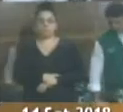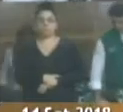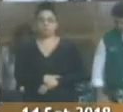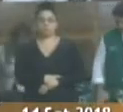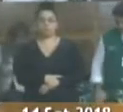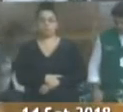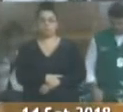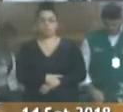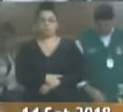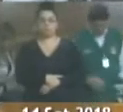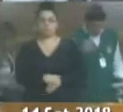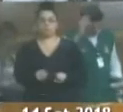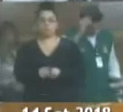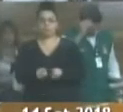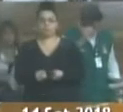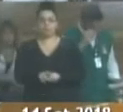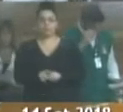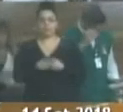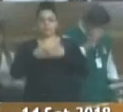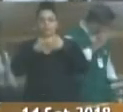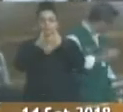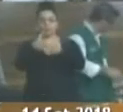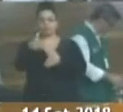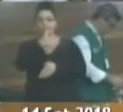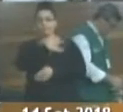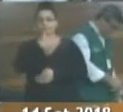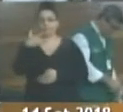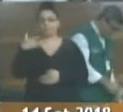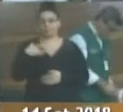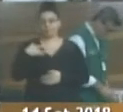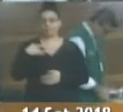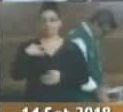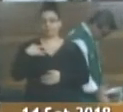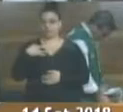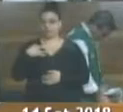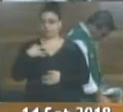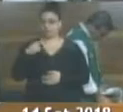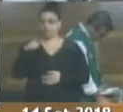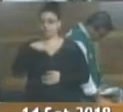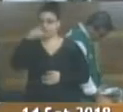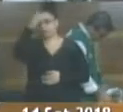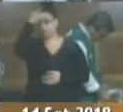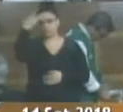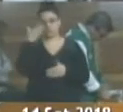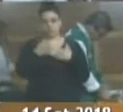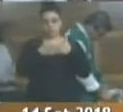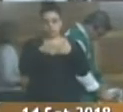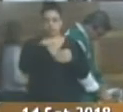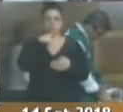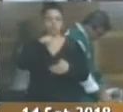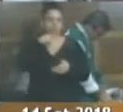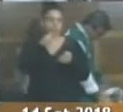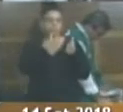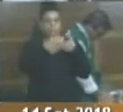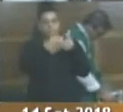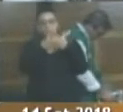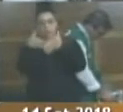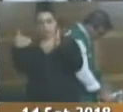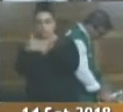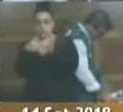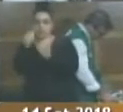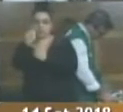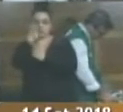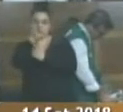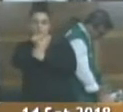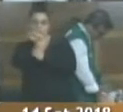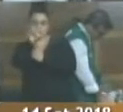Tem a questão do barco da saúde, que a gente lá tem caiçaras que não tem como se locomover até o Abraão, que é onde tem um posto da